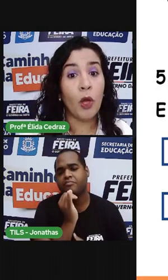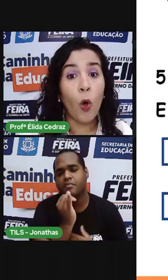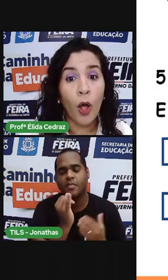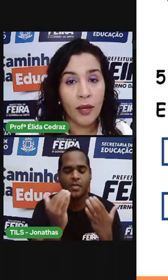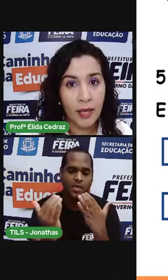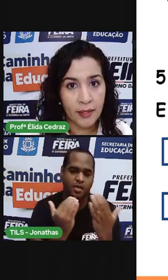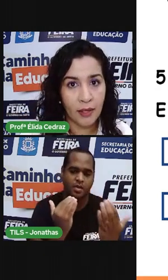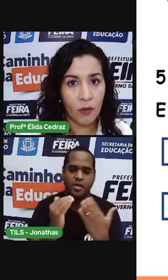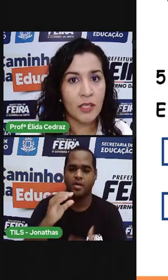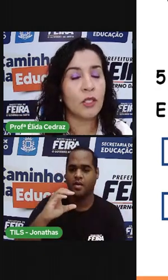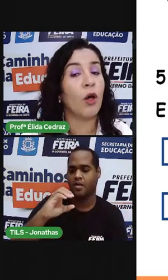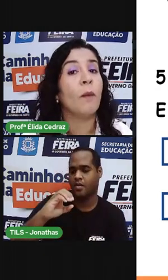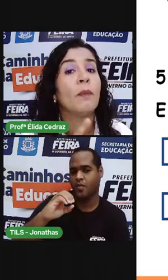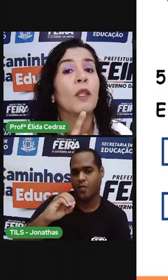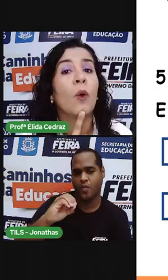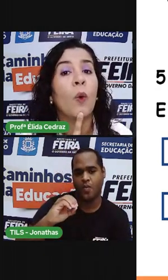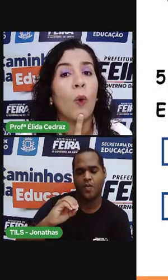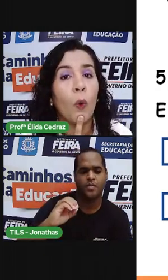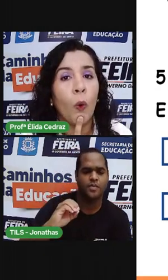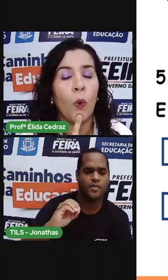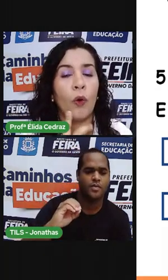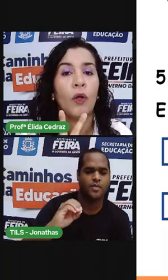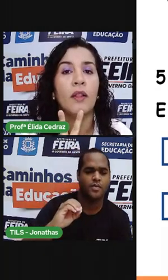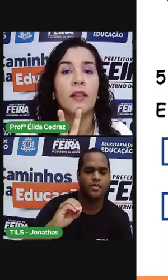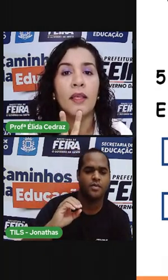ali do nome corneta, olha só.